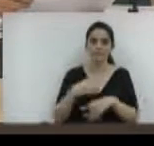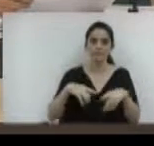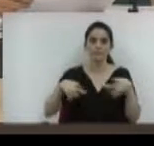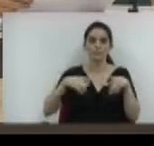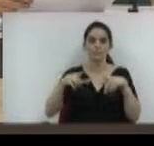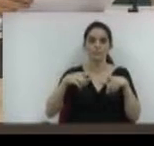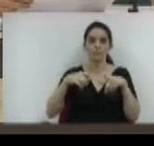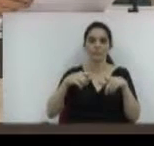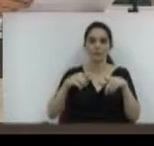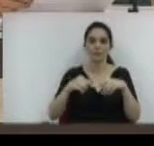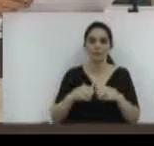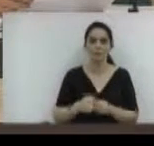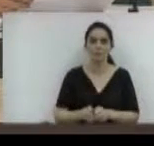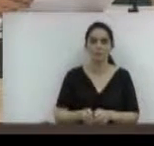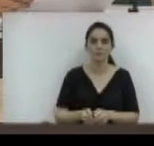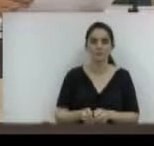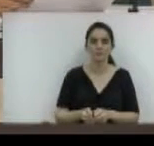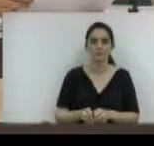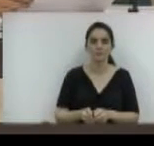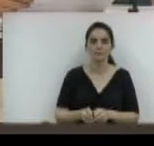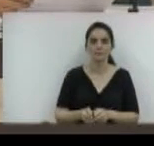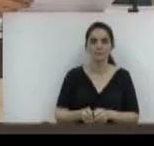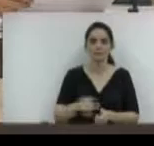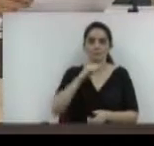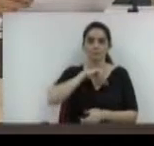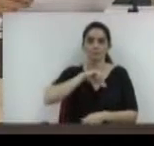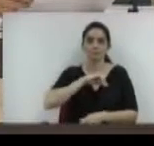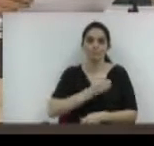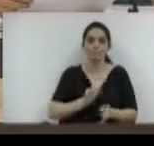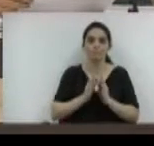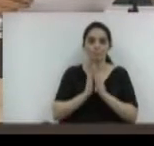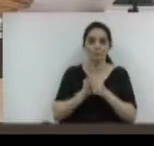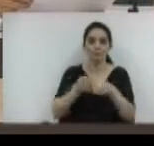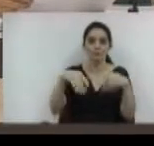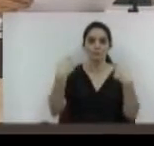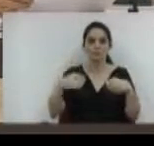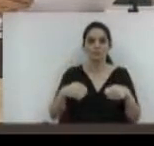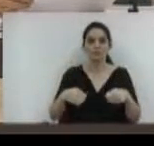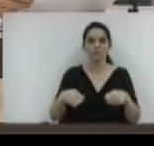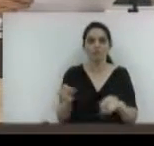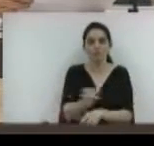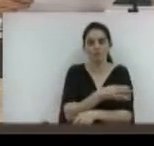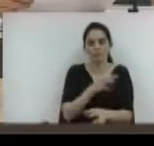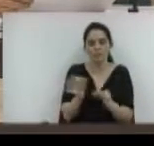gratificadas necessários da nova redação e da outras providências.